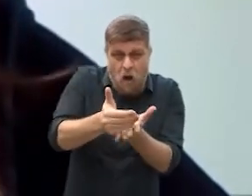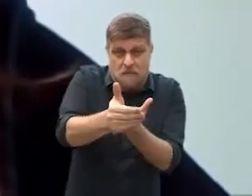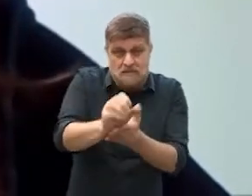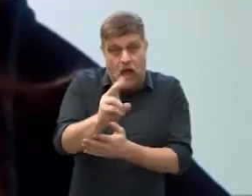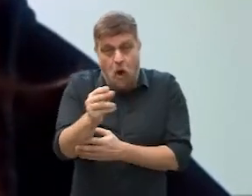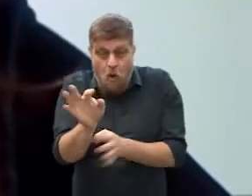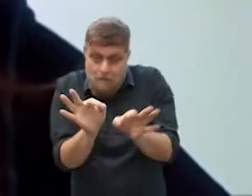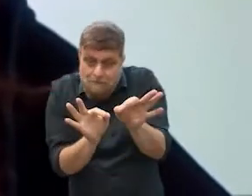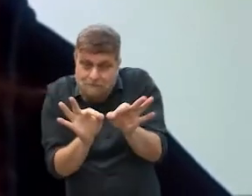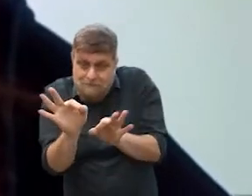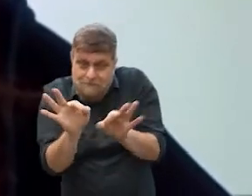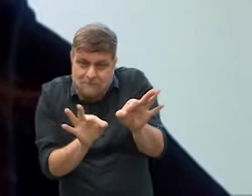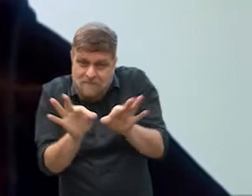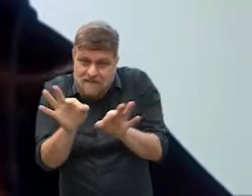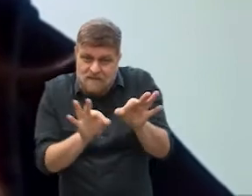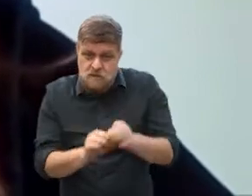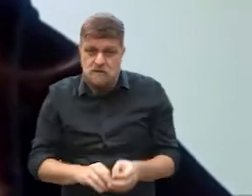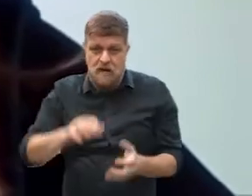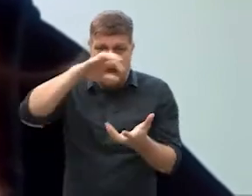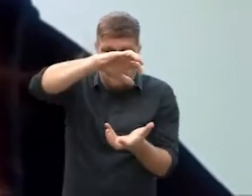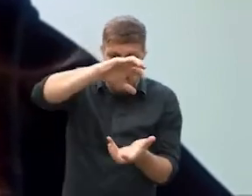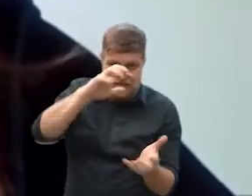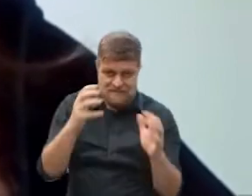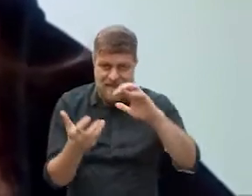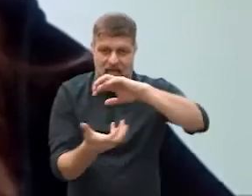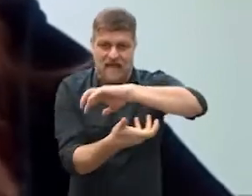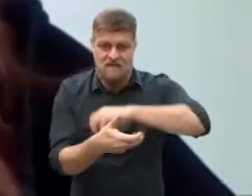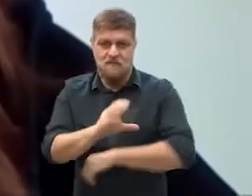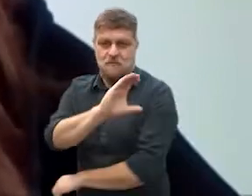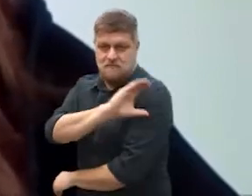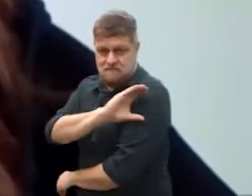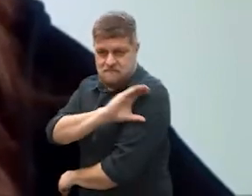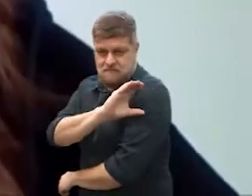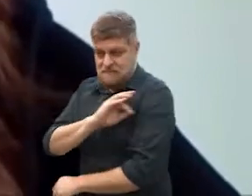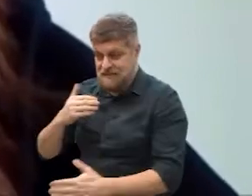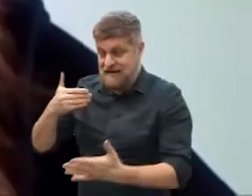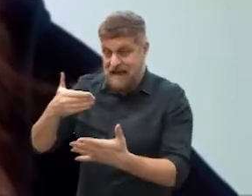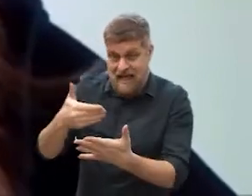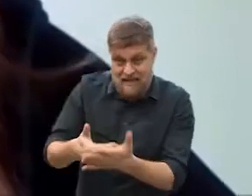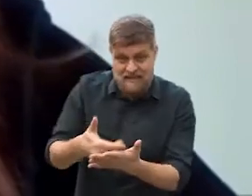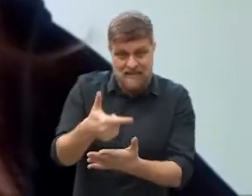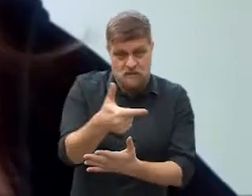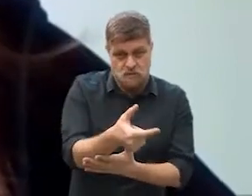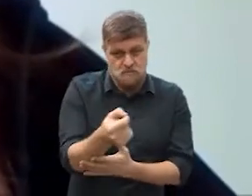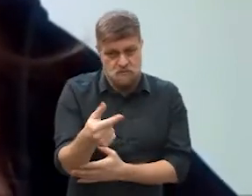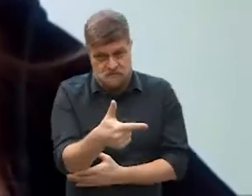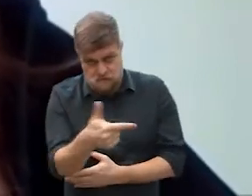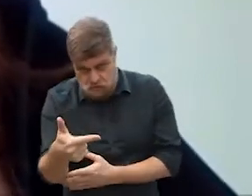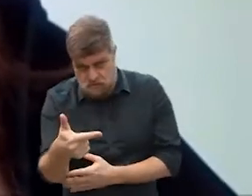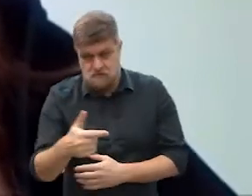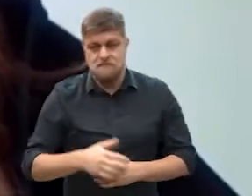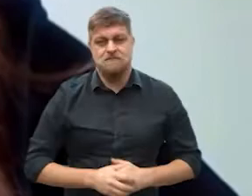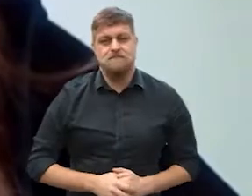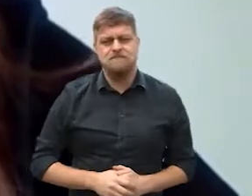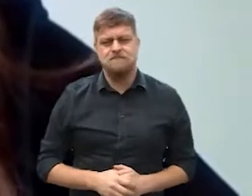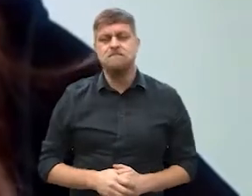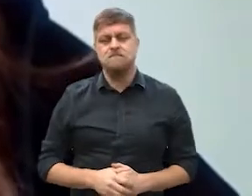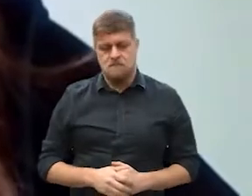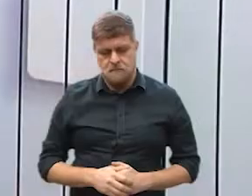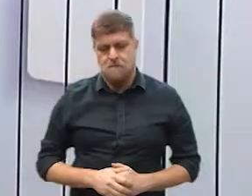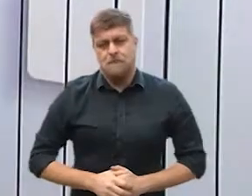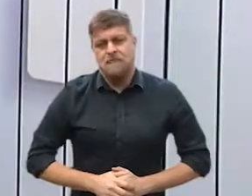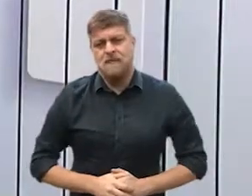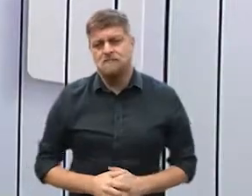e fazer o planejamento de implementação dessa reforma que deve acontecer até 2022. Isso mesmo. Perfeito. E como é